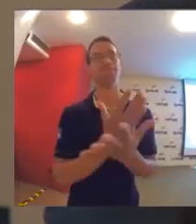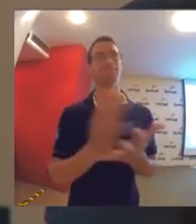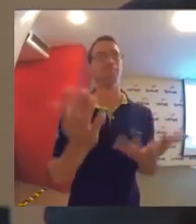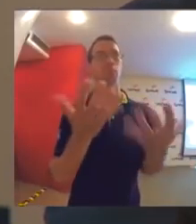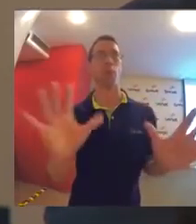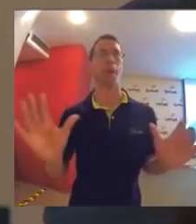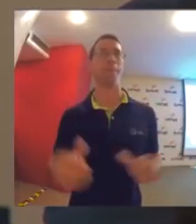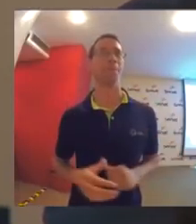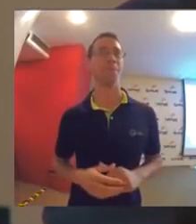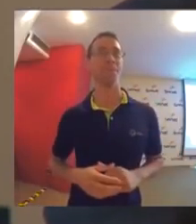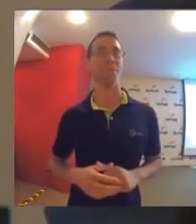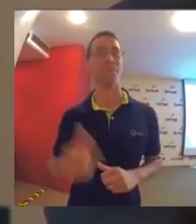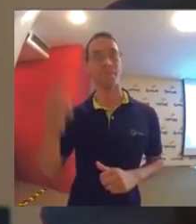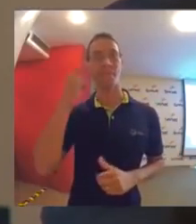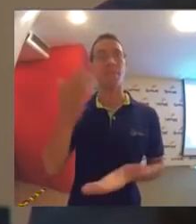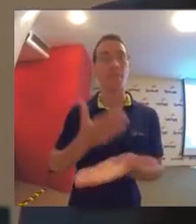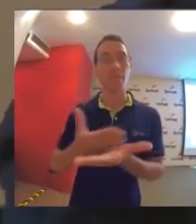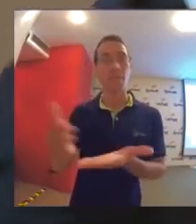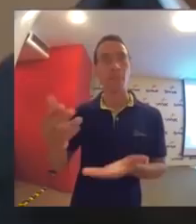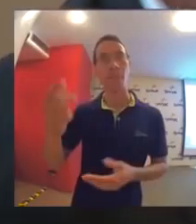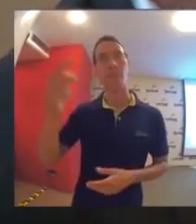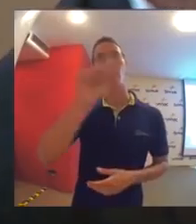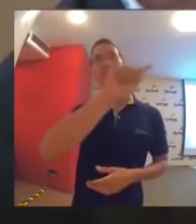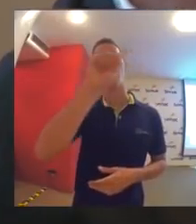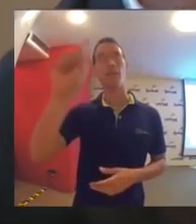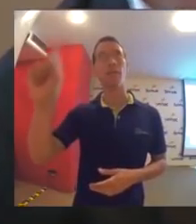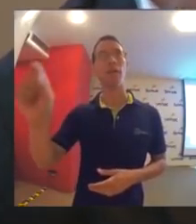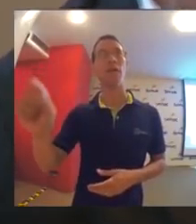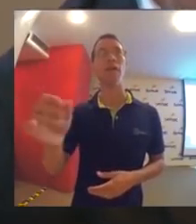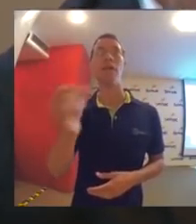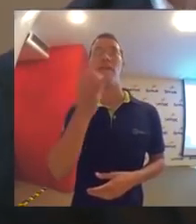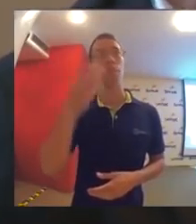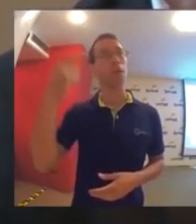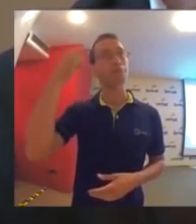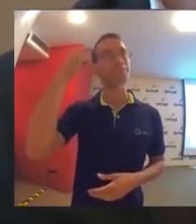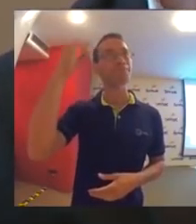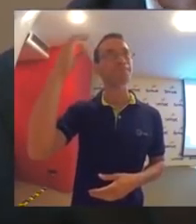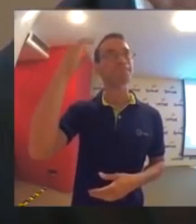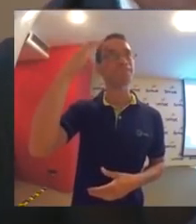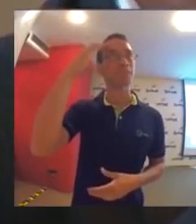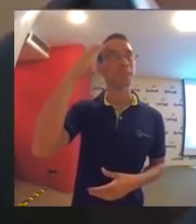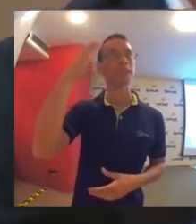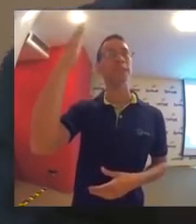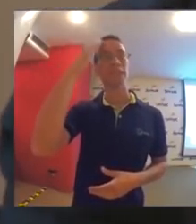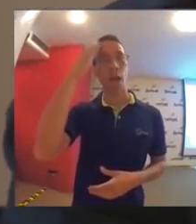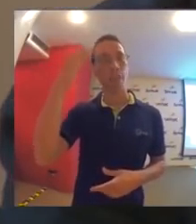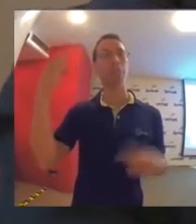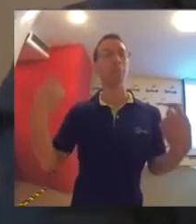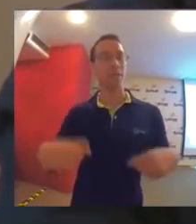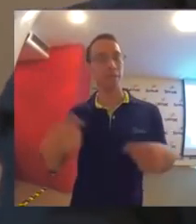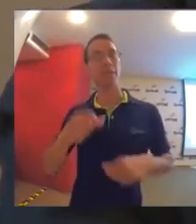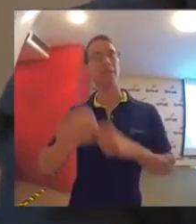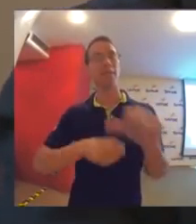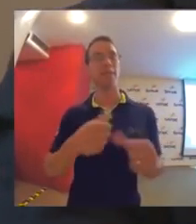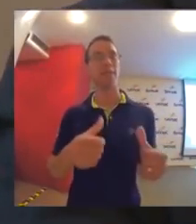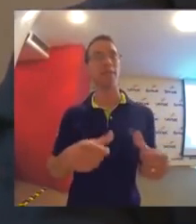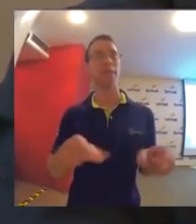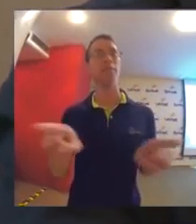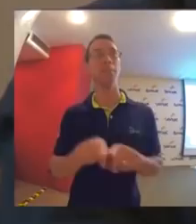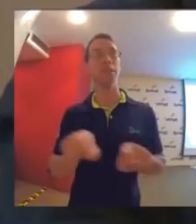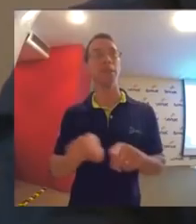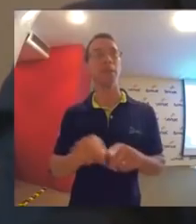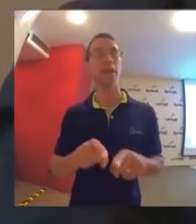Partimos com aqueles que não só tomam consciência da necessidade, como, para além